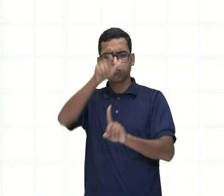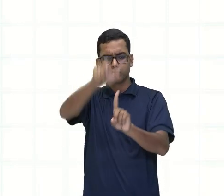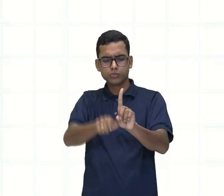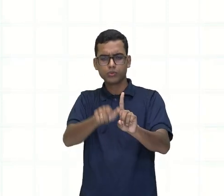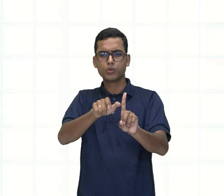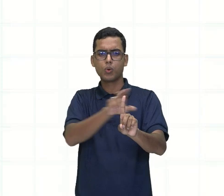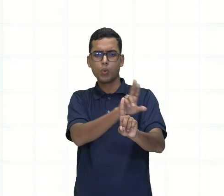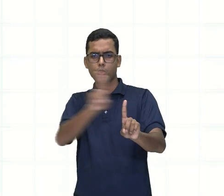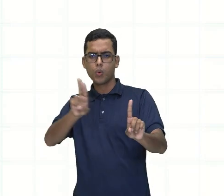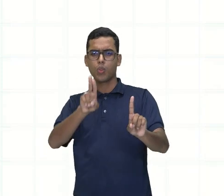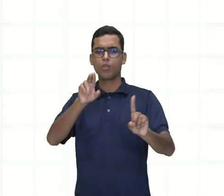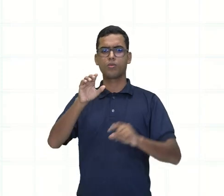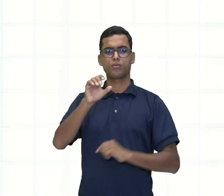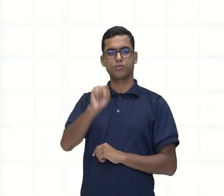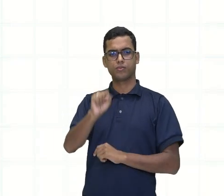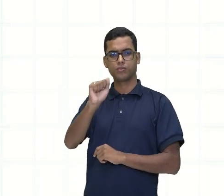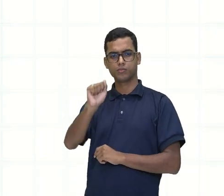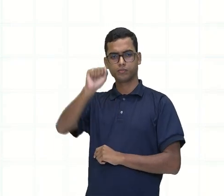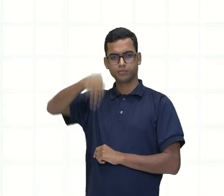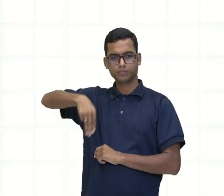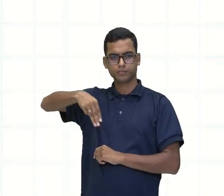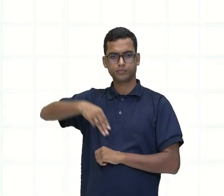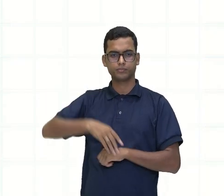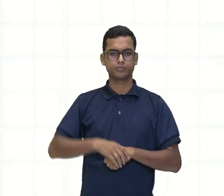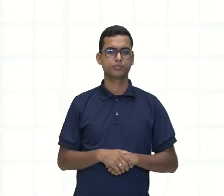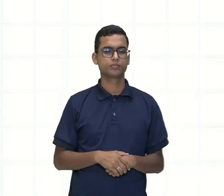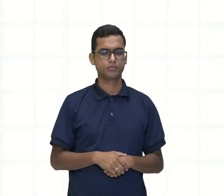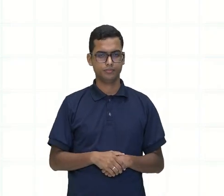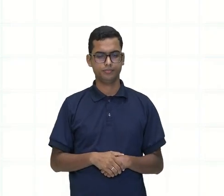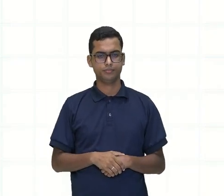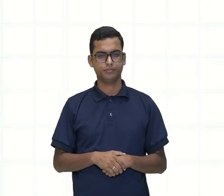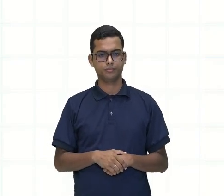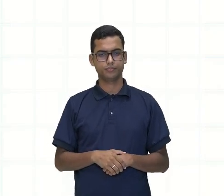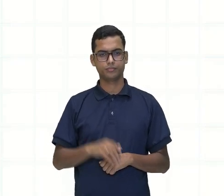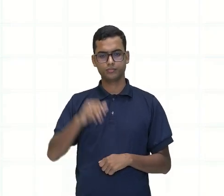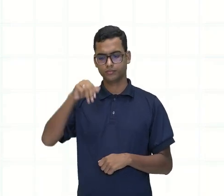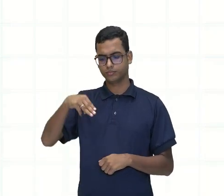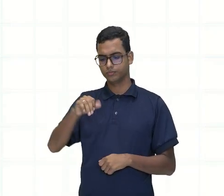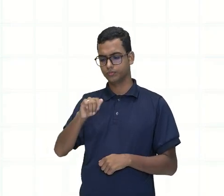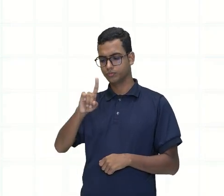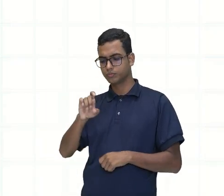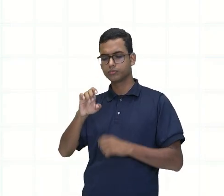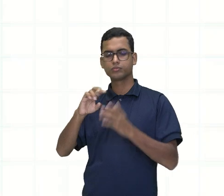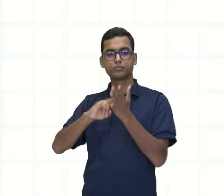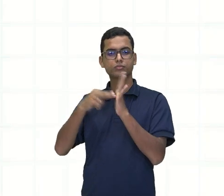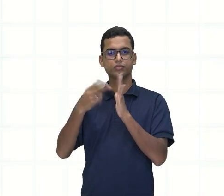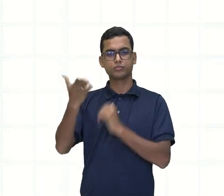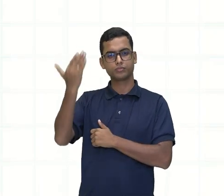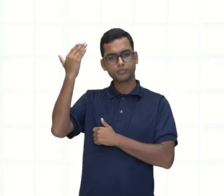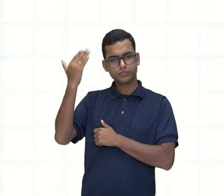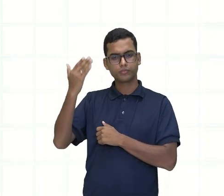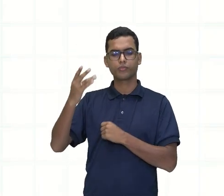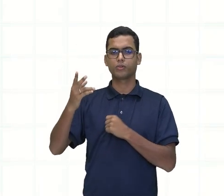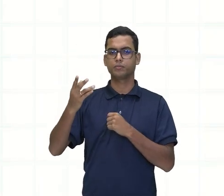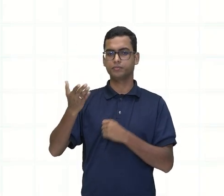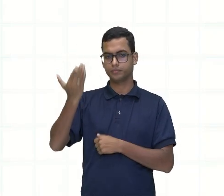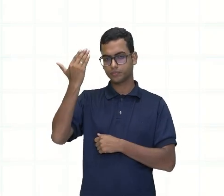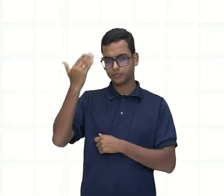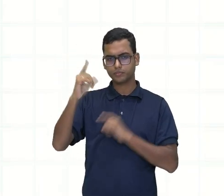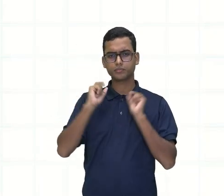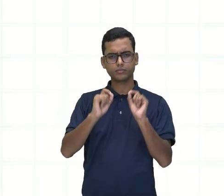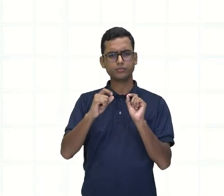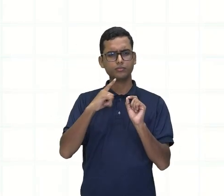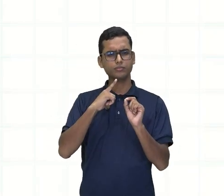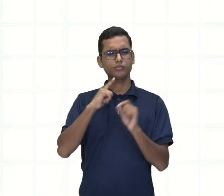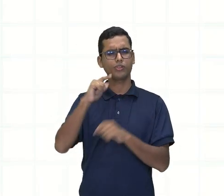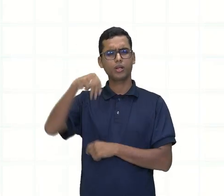who made, né? Olha aí novamente o verbo no passado. Ele fez uma magic potion. E aí, o que